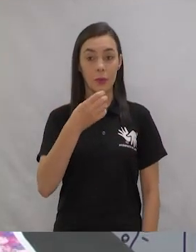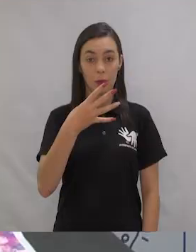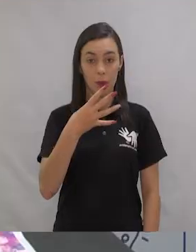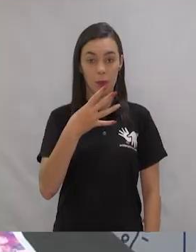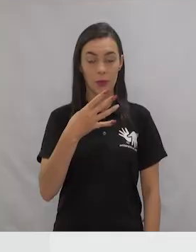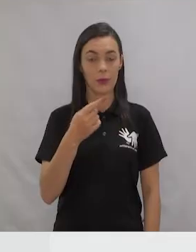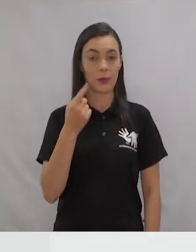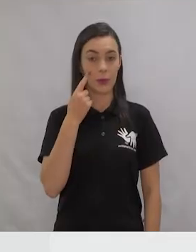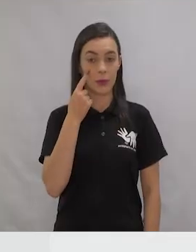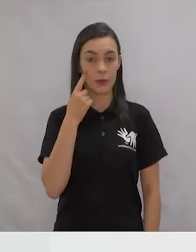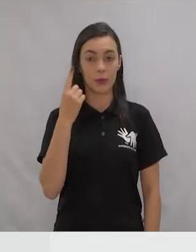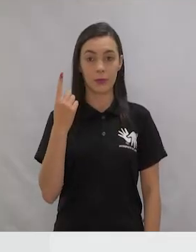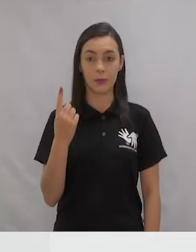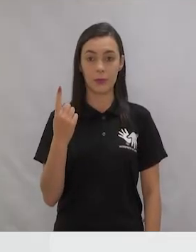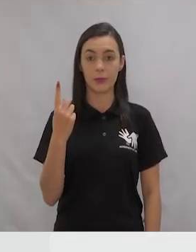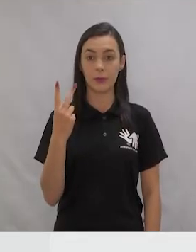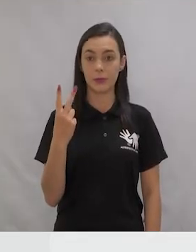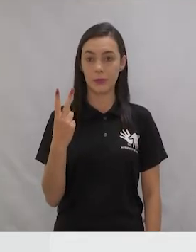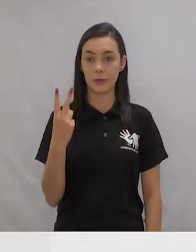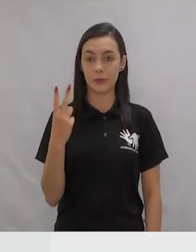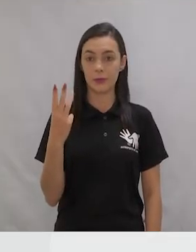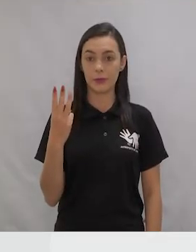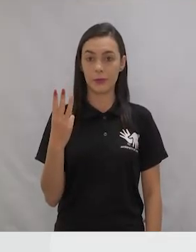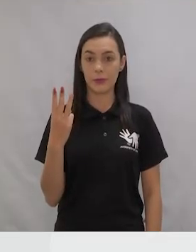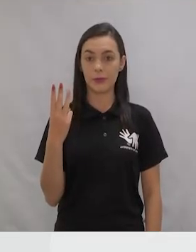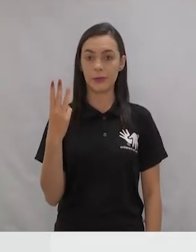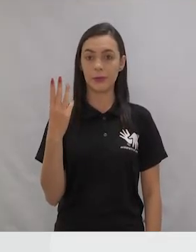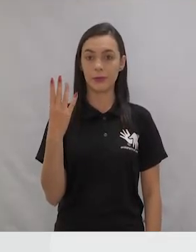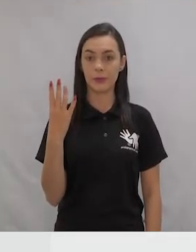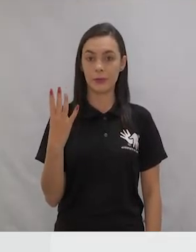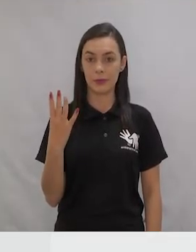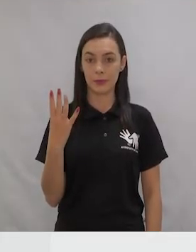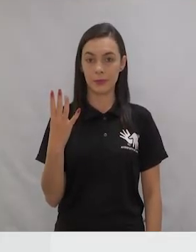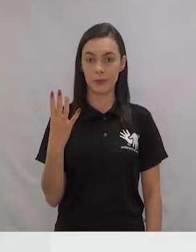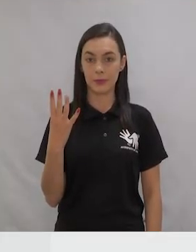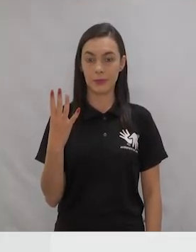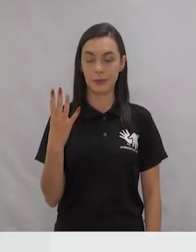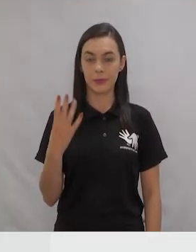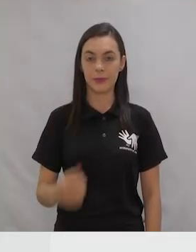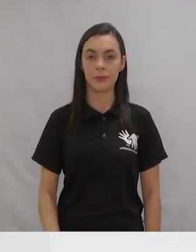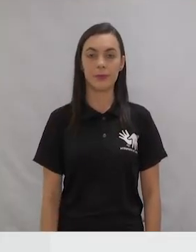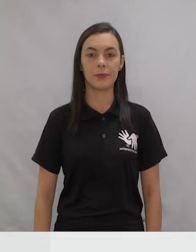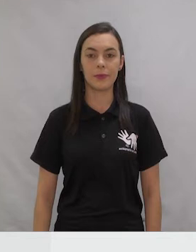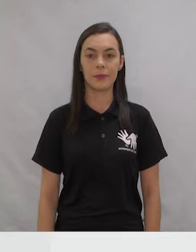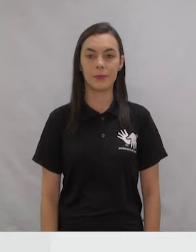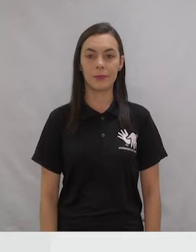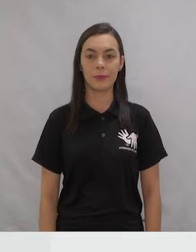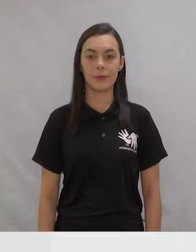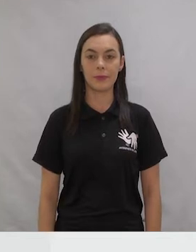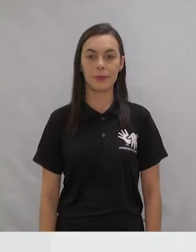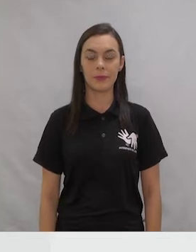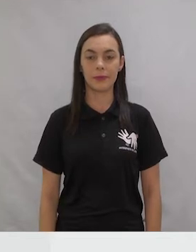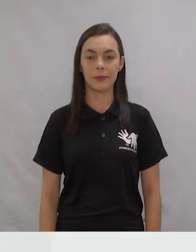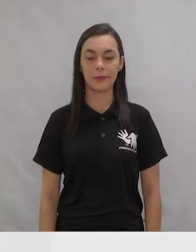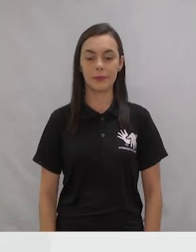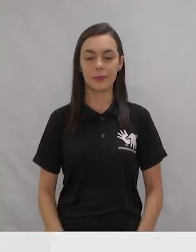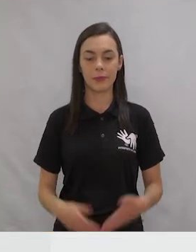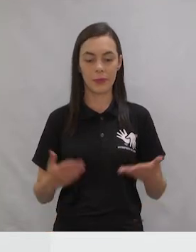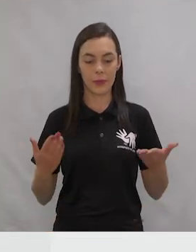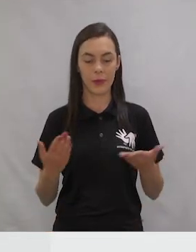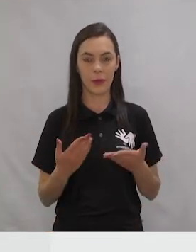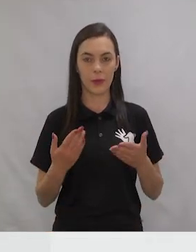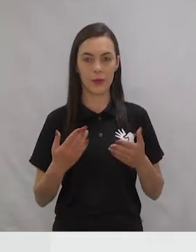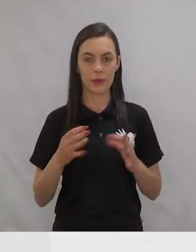4, 1, 2, 3, 4. Vamos tirar